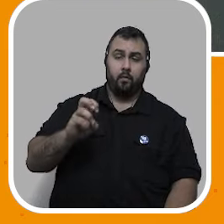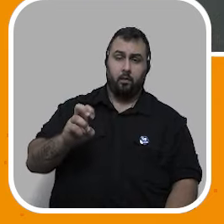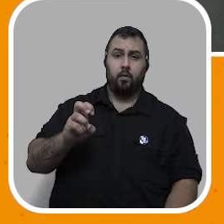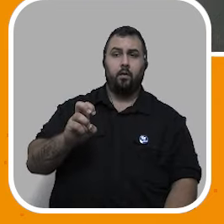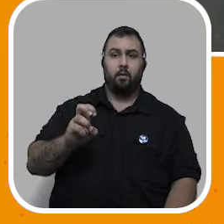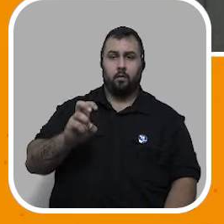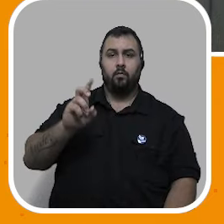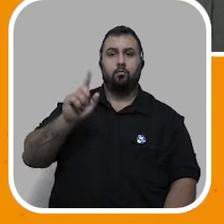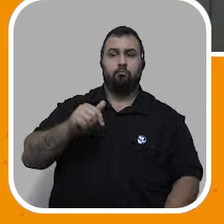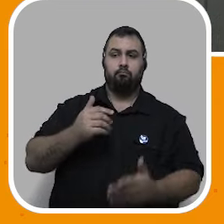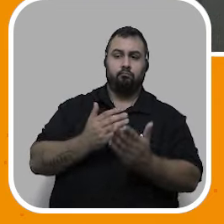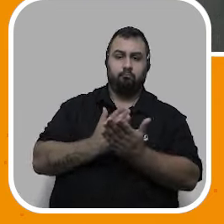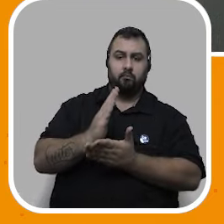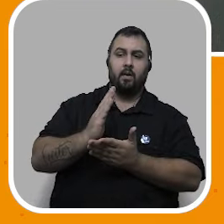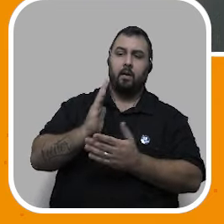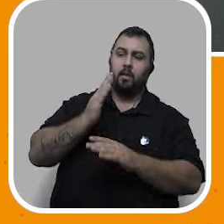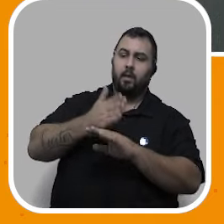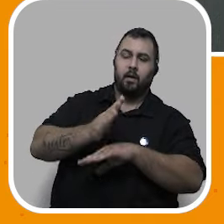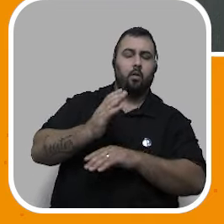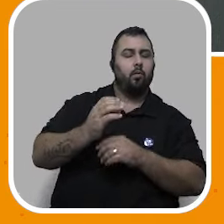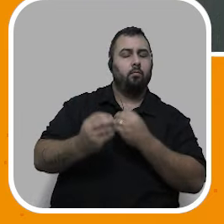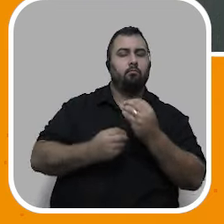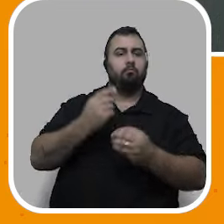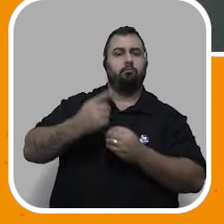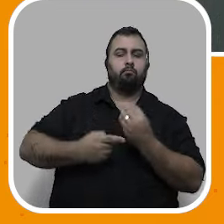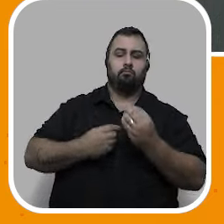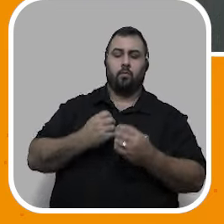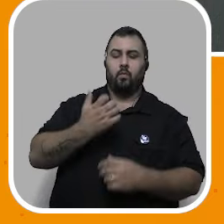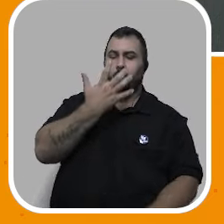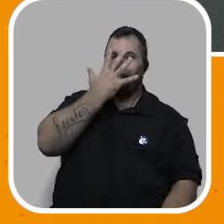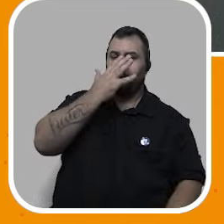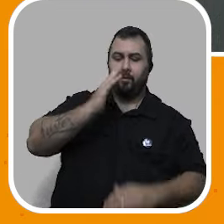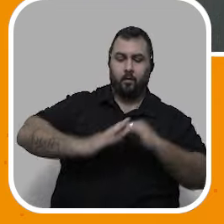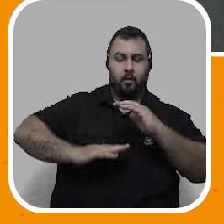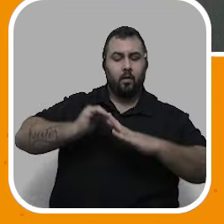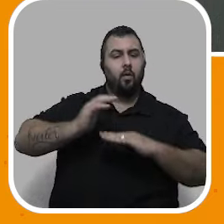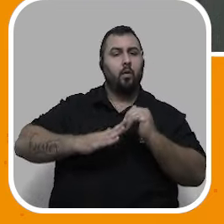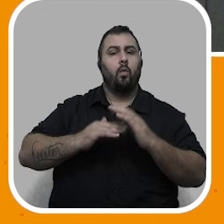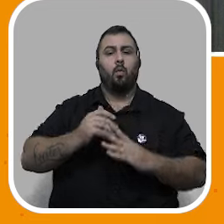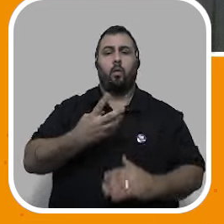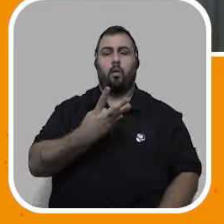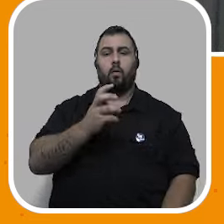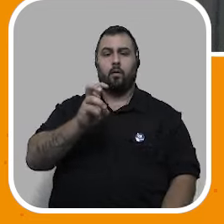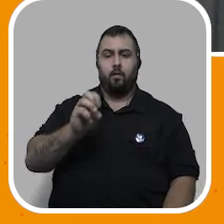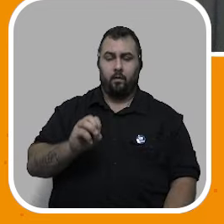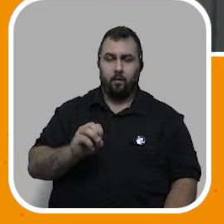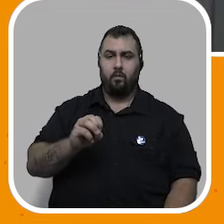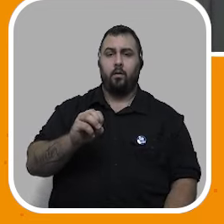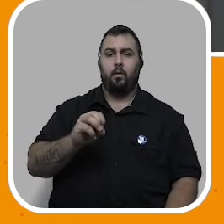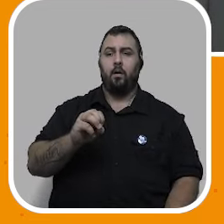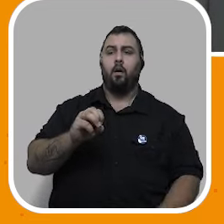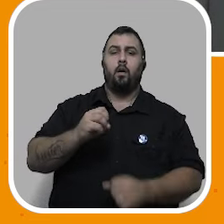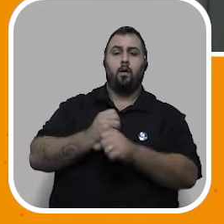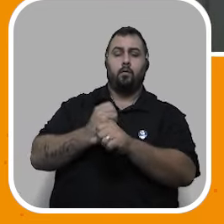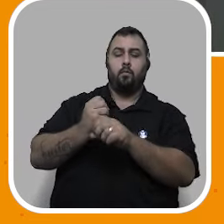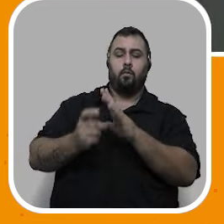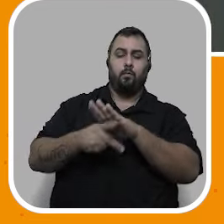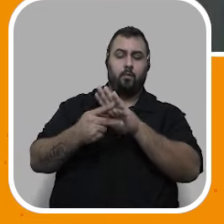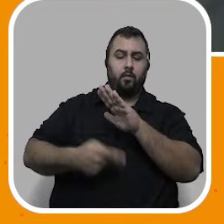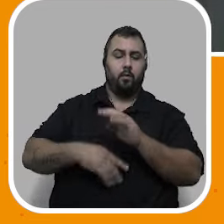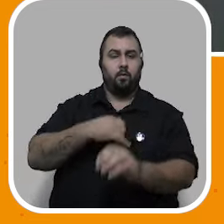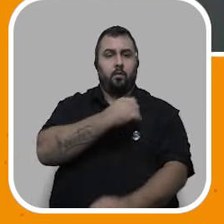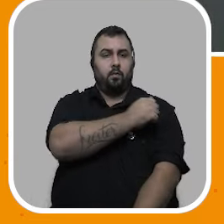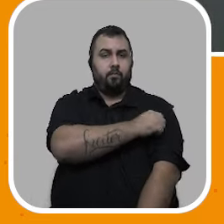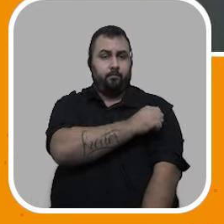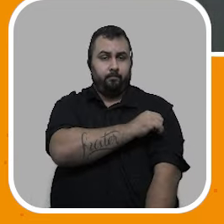carnavalesco e fizemos o carnaval sobre os 450 anos do Rio de Janeiro e aí conseguimos um campeonato